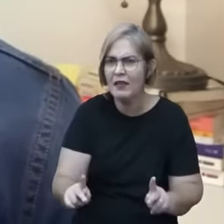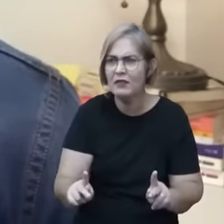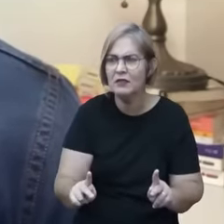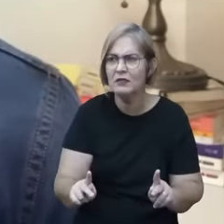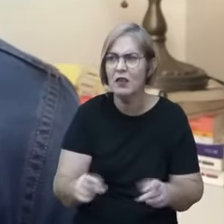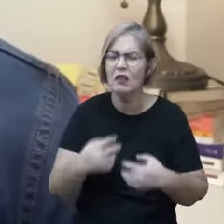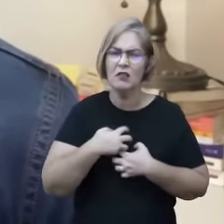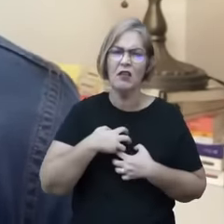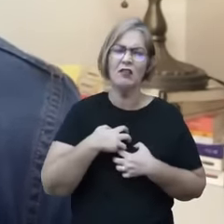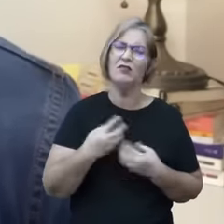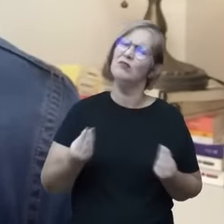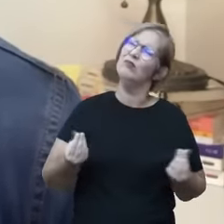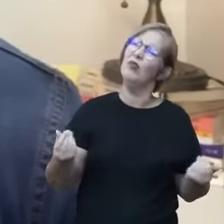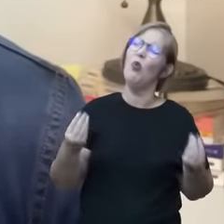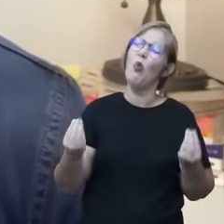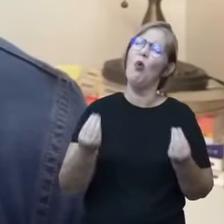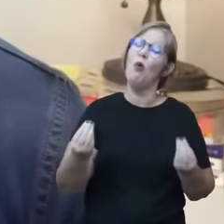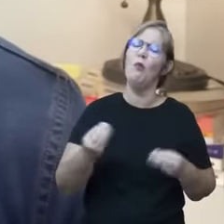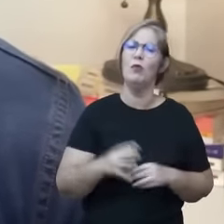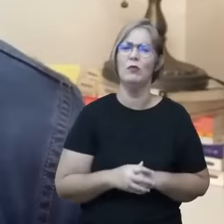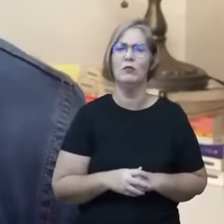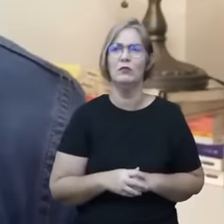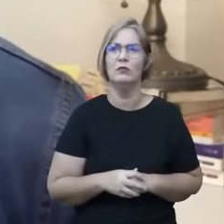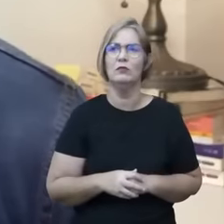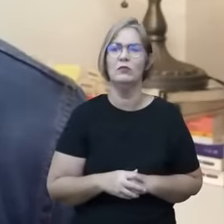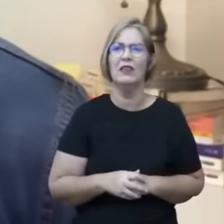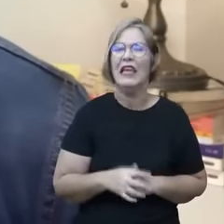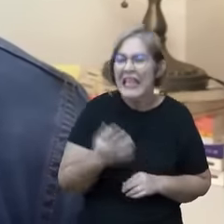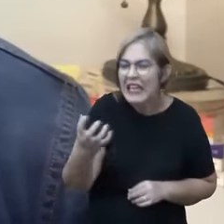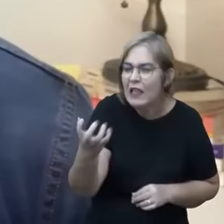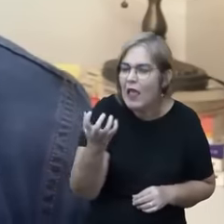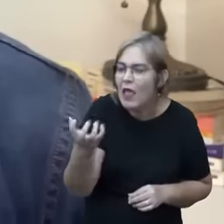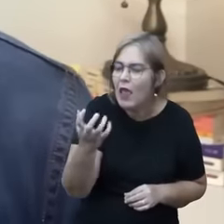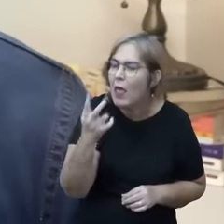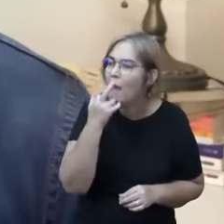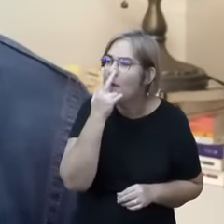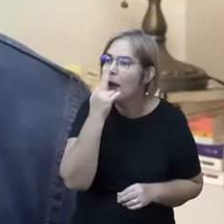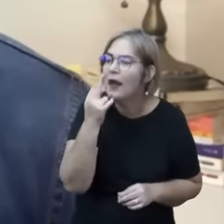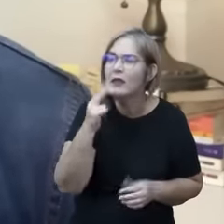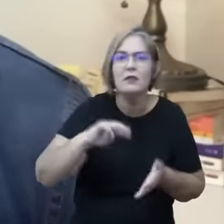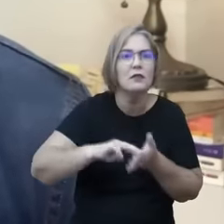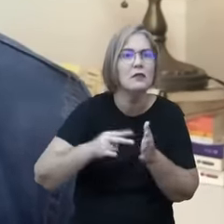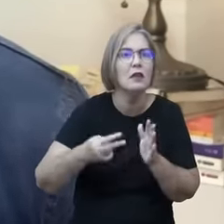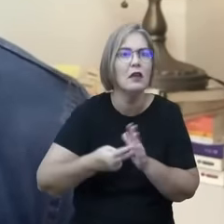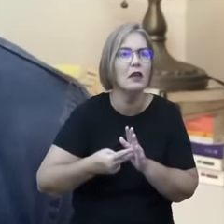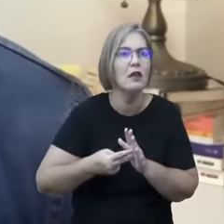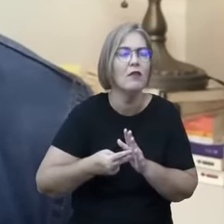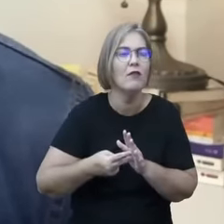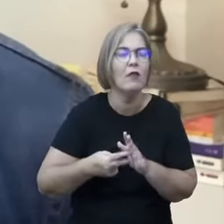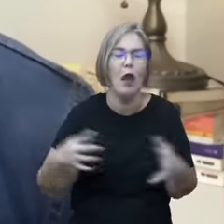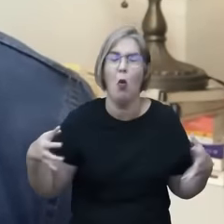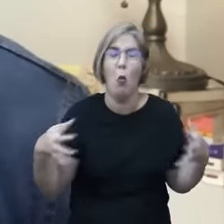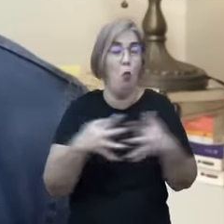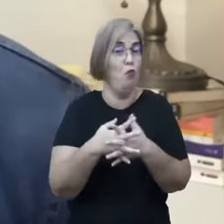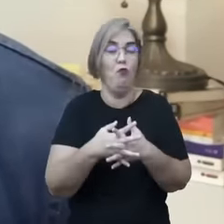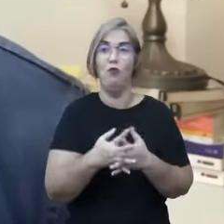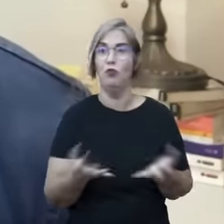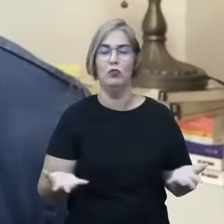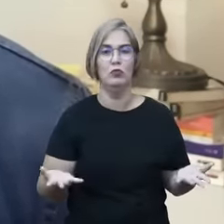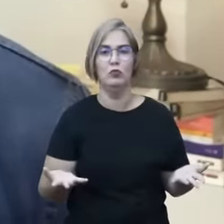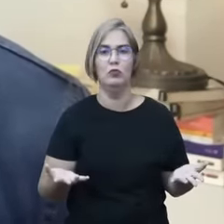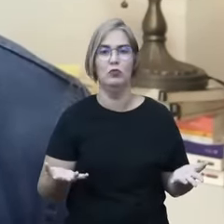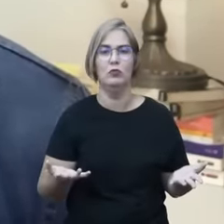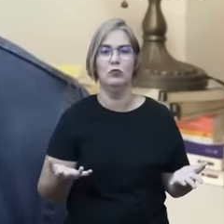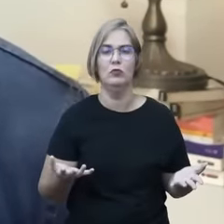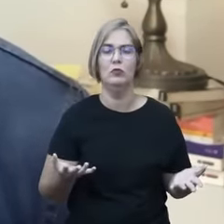assaltos. Querer é suscitar paradoxos. Tudo está arrumado para que nasça uma